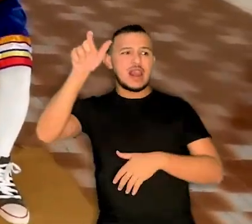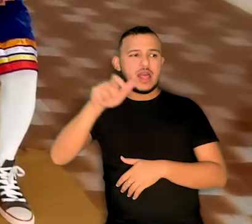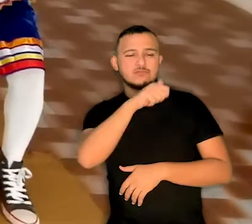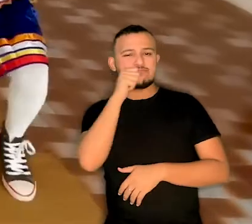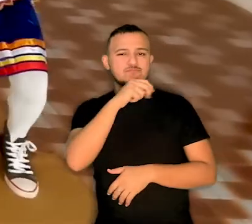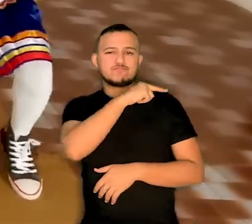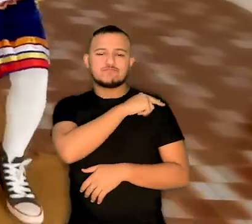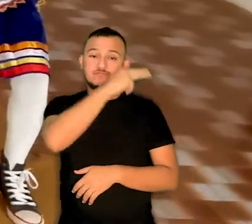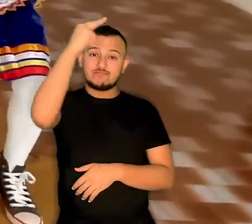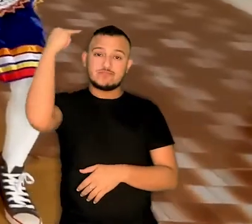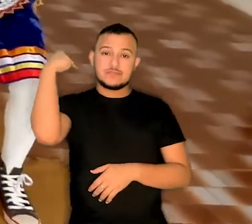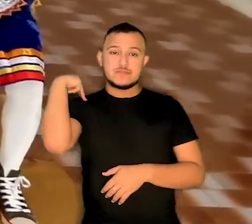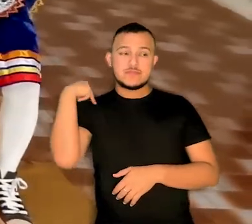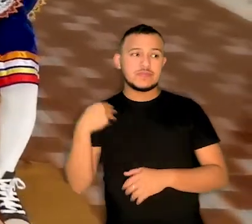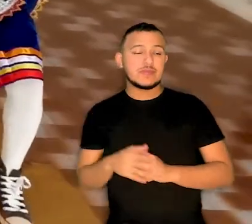Bandeira.